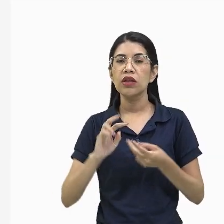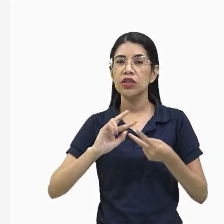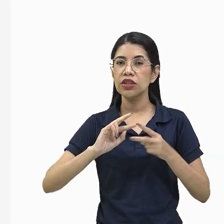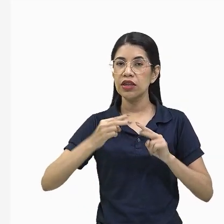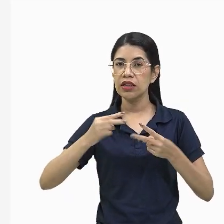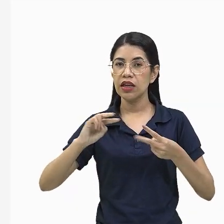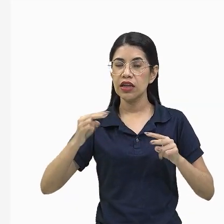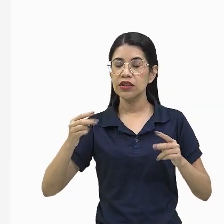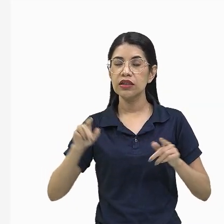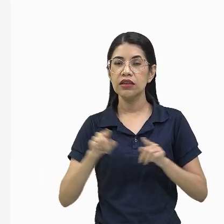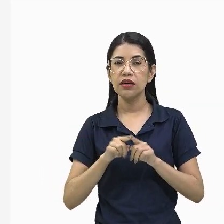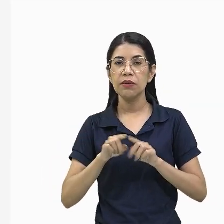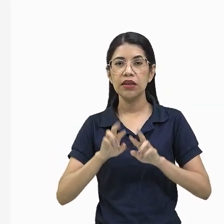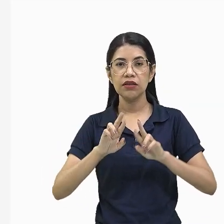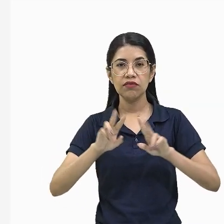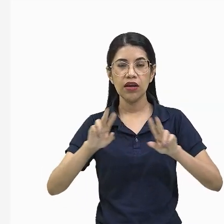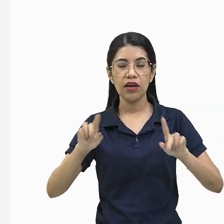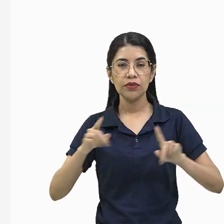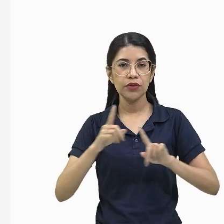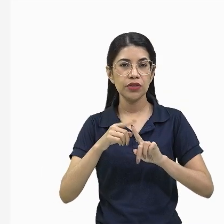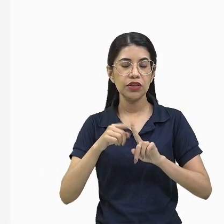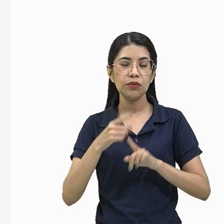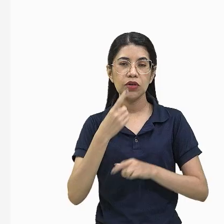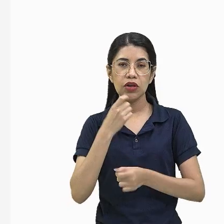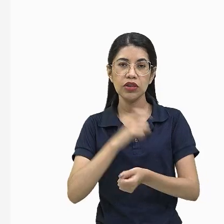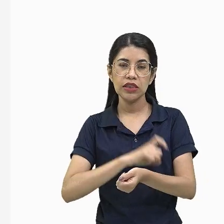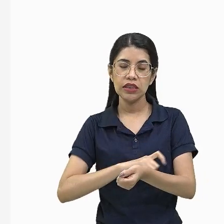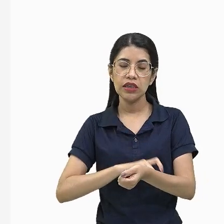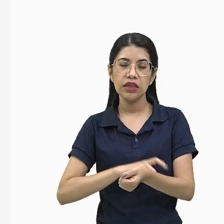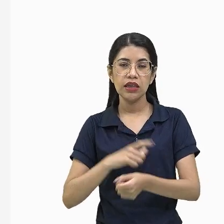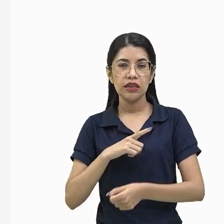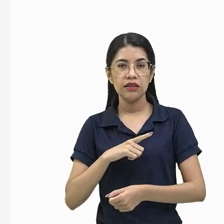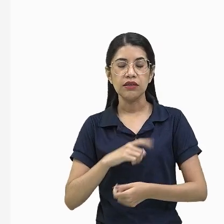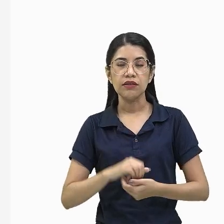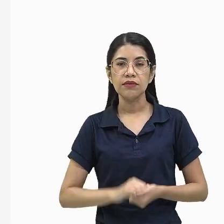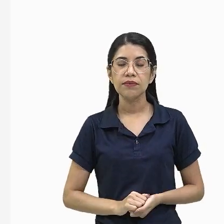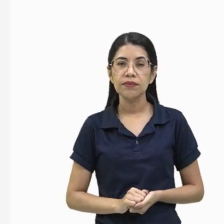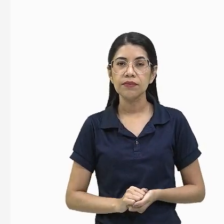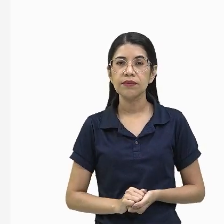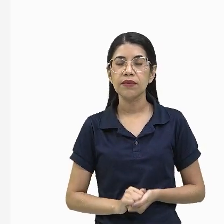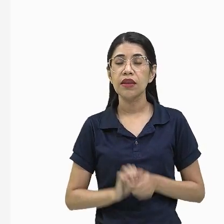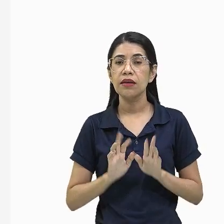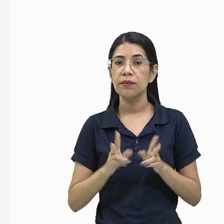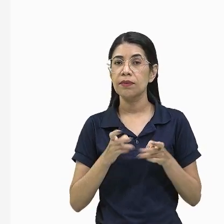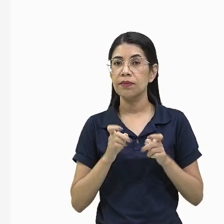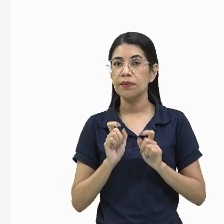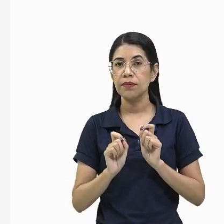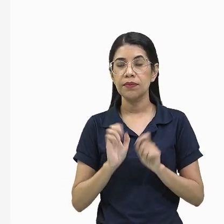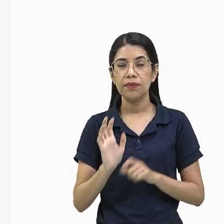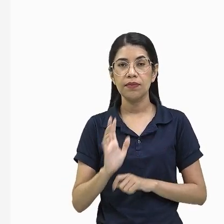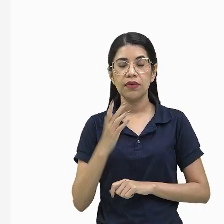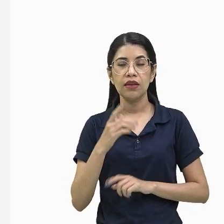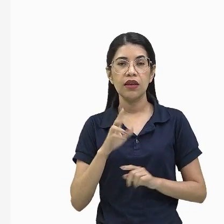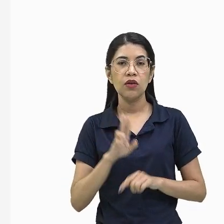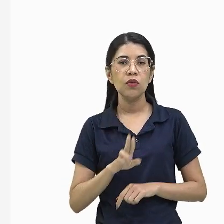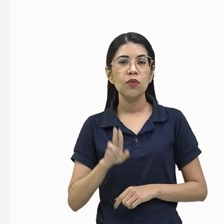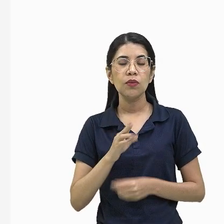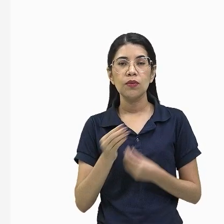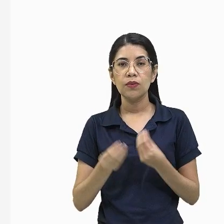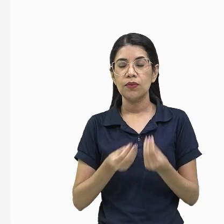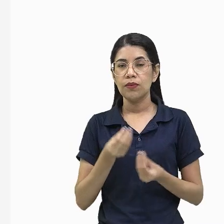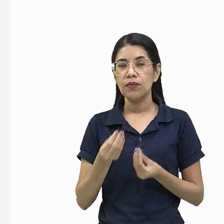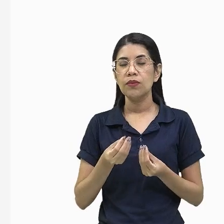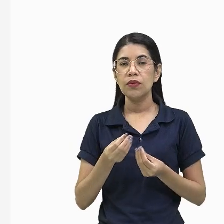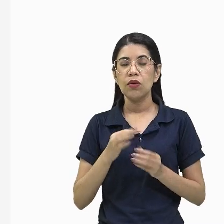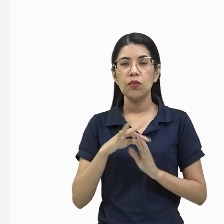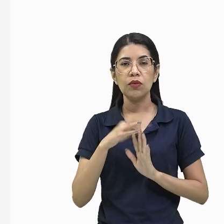voltadas à diversidade sanguínea que existe na raça humana. Então, observem que todos eles são utilizados de maneira